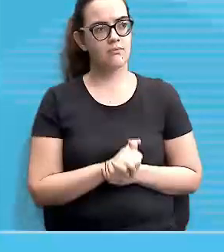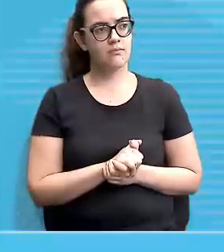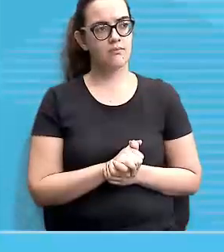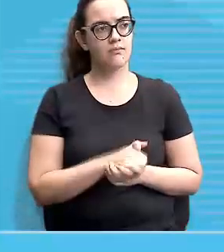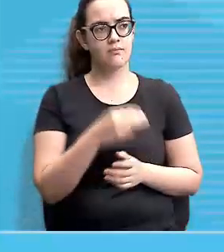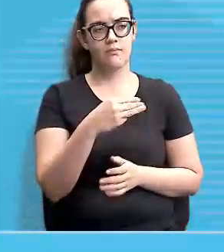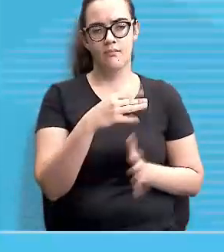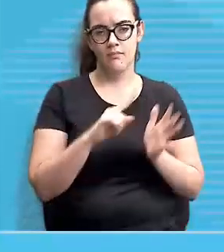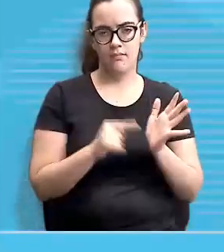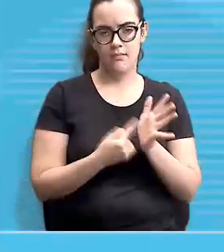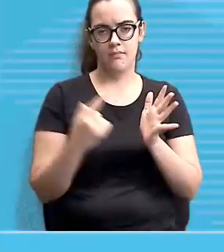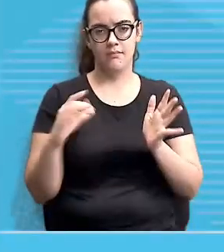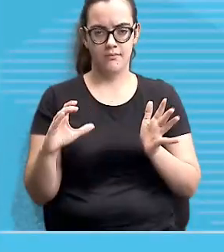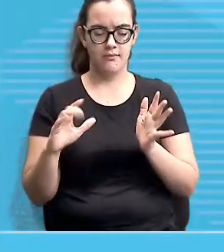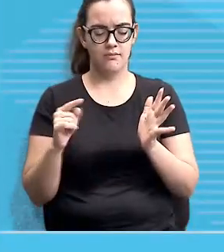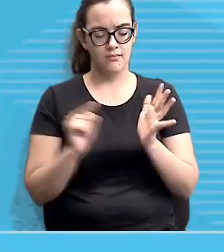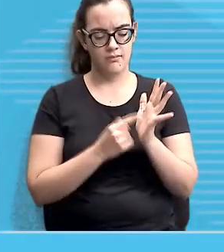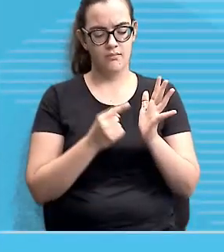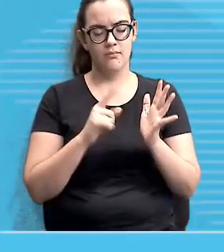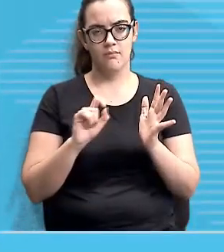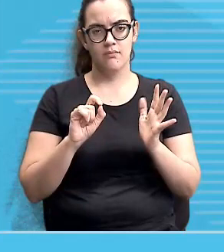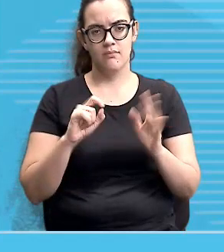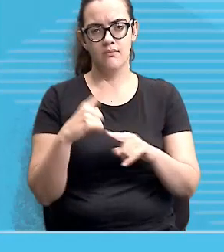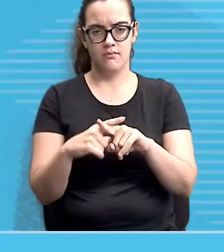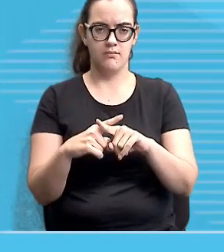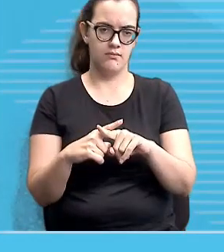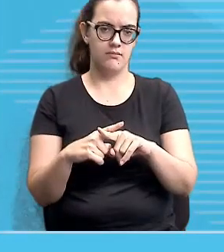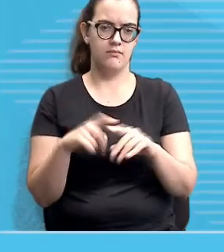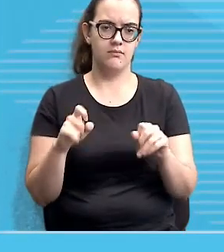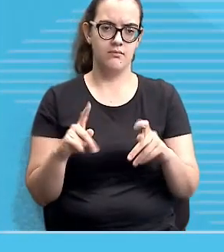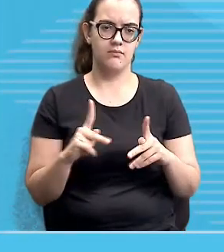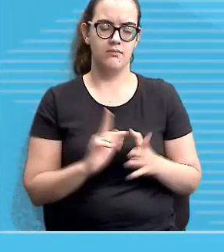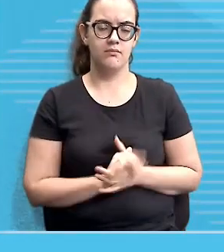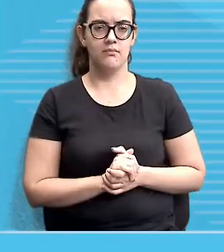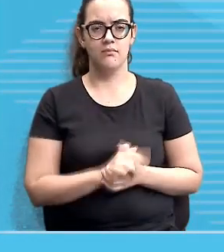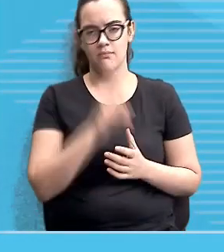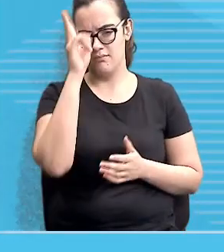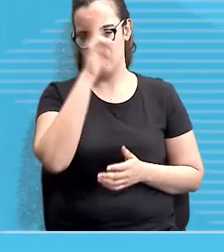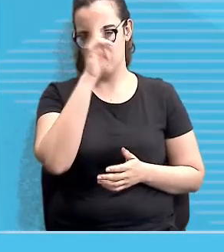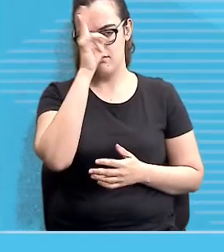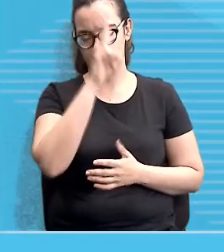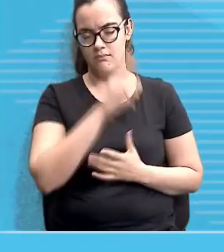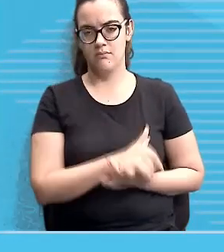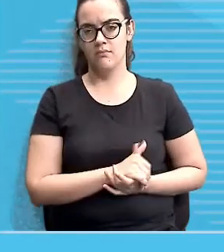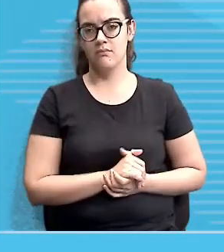E aí E aí